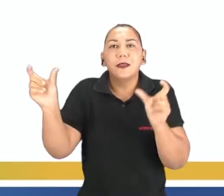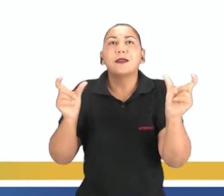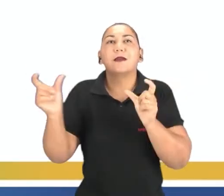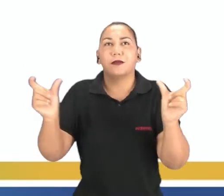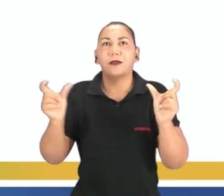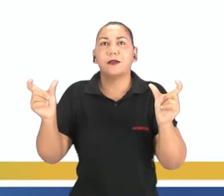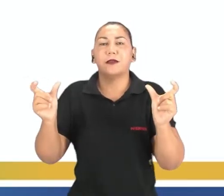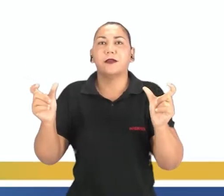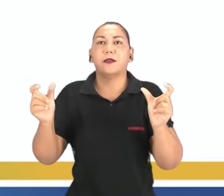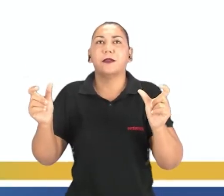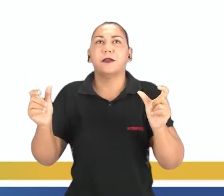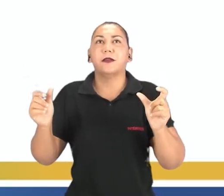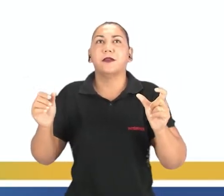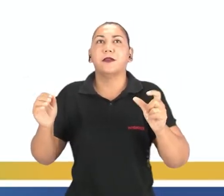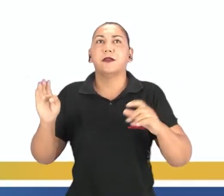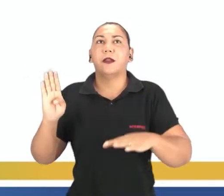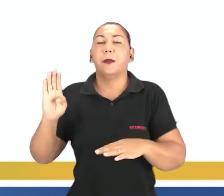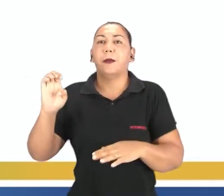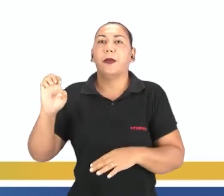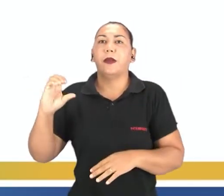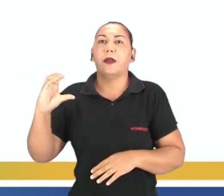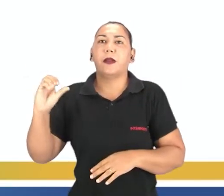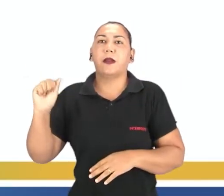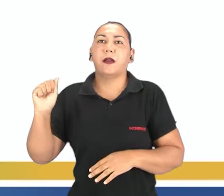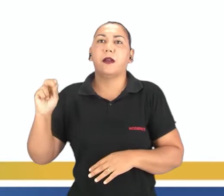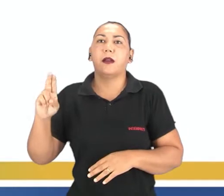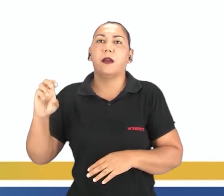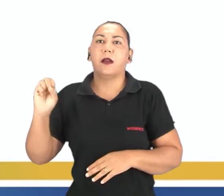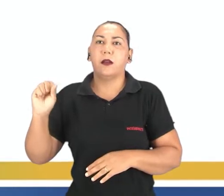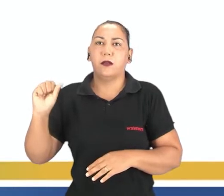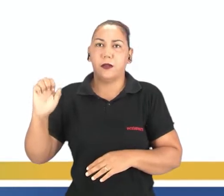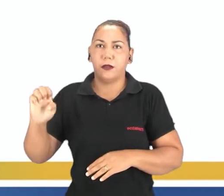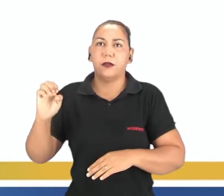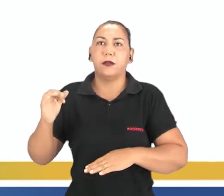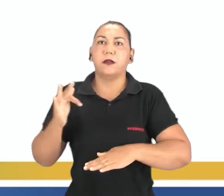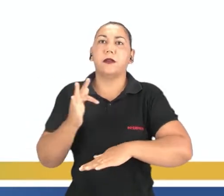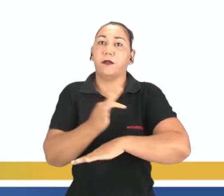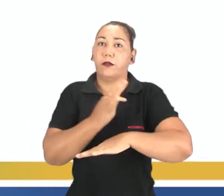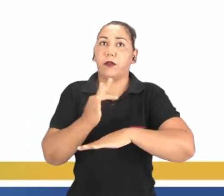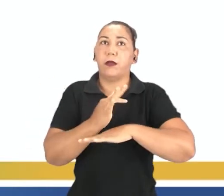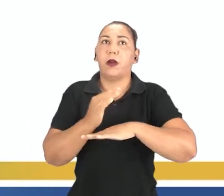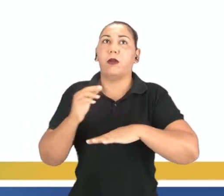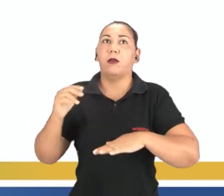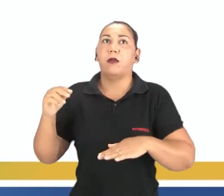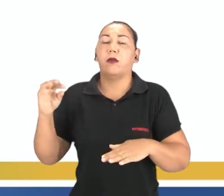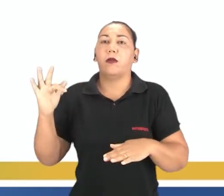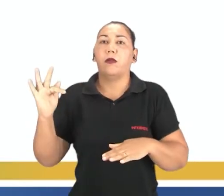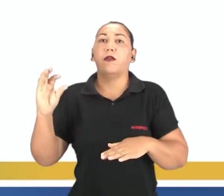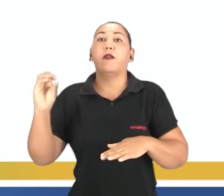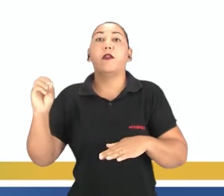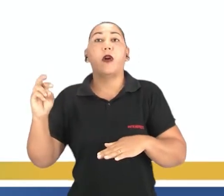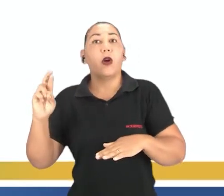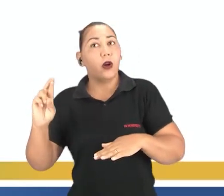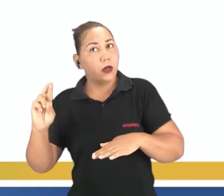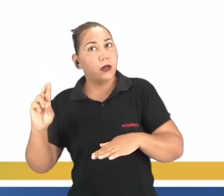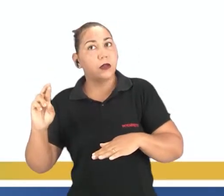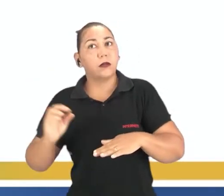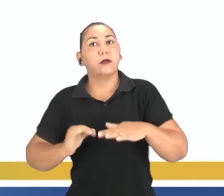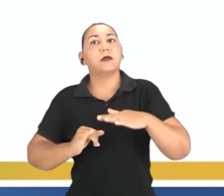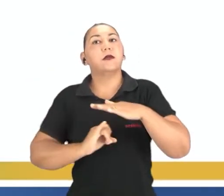ok? Because of. Então tem aí o because junto com essa outra preposição. Devido a, por causa